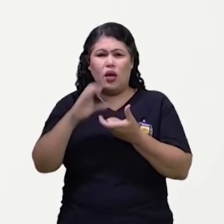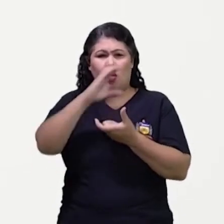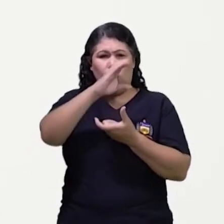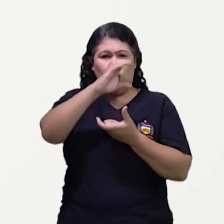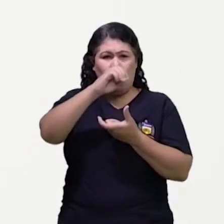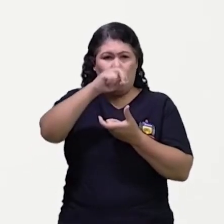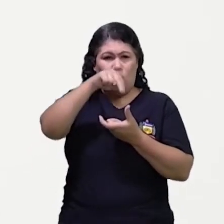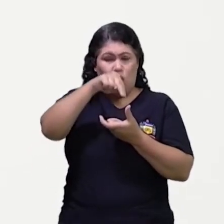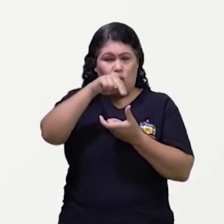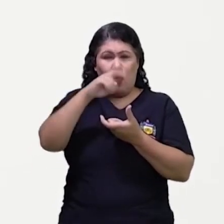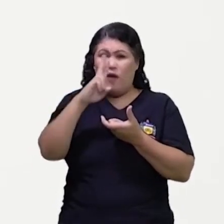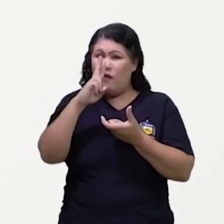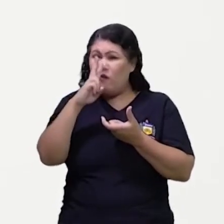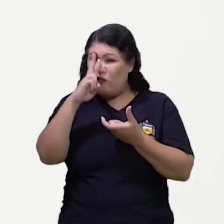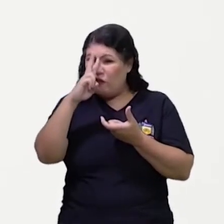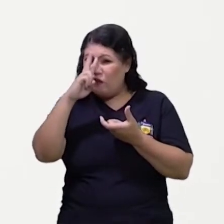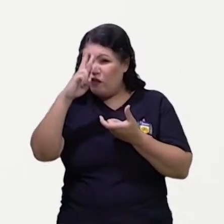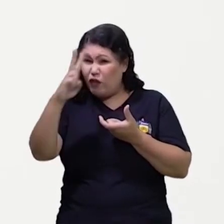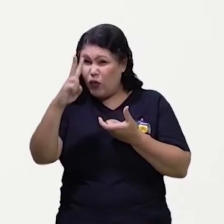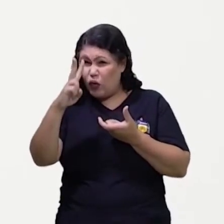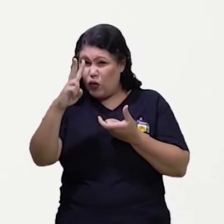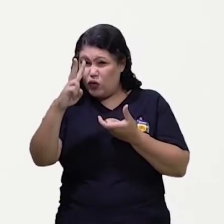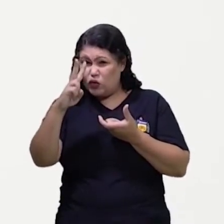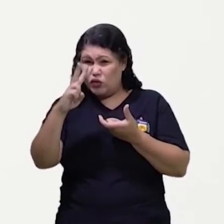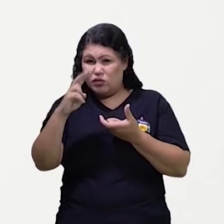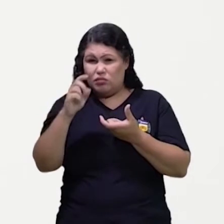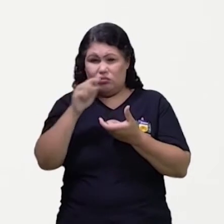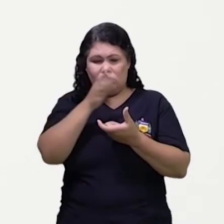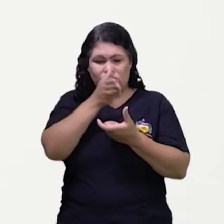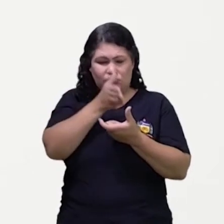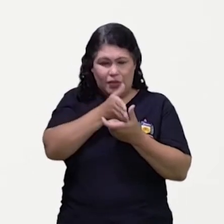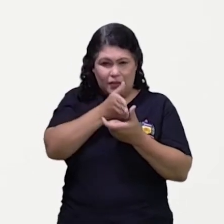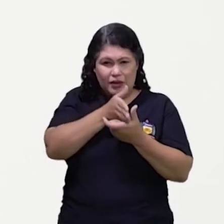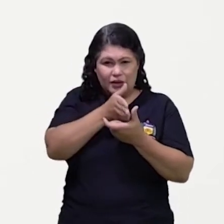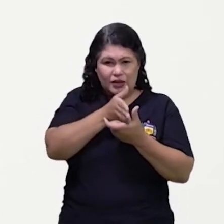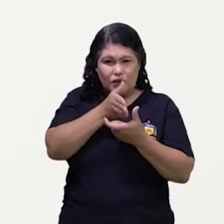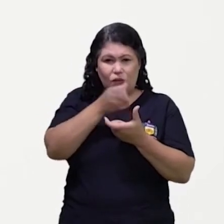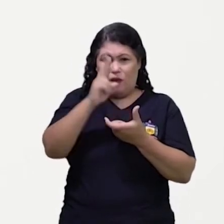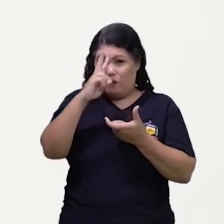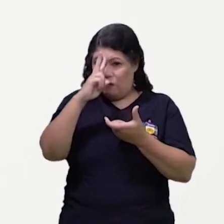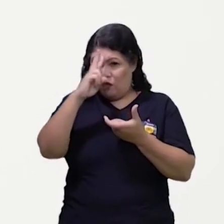hora da leitura se concentra na sílaba com, como eu conversei com